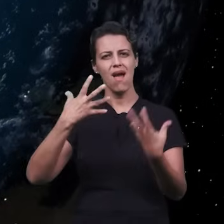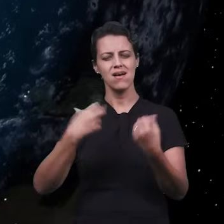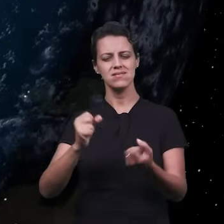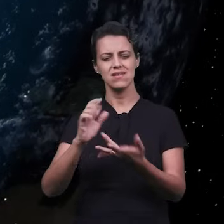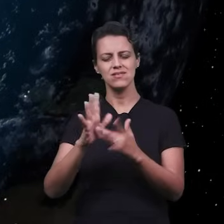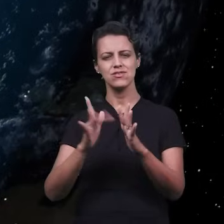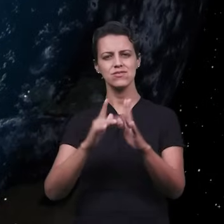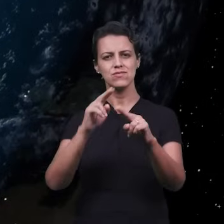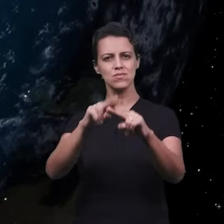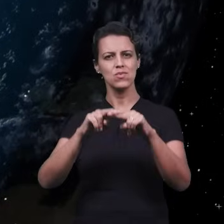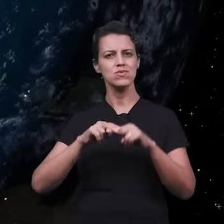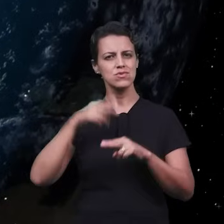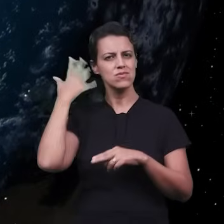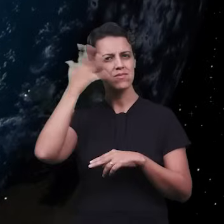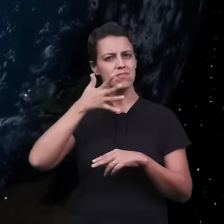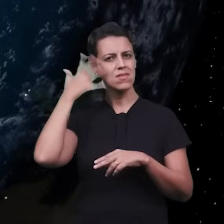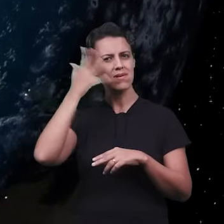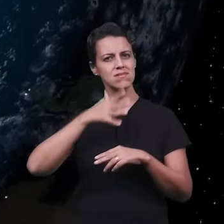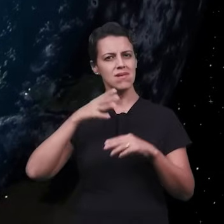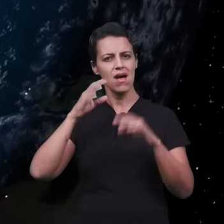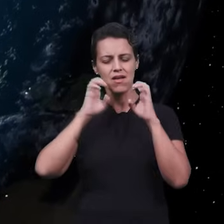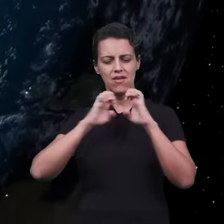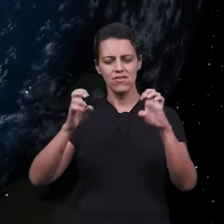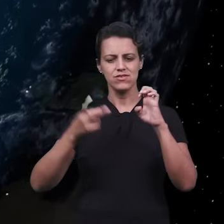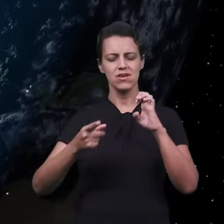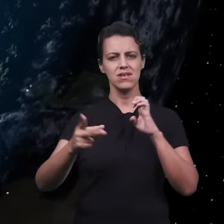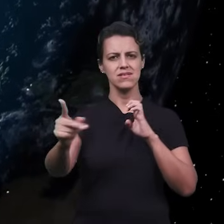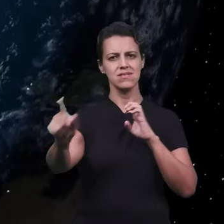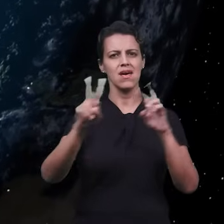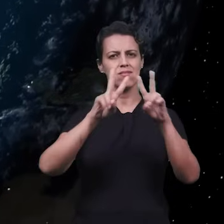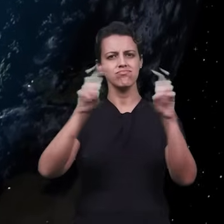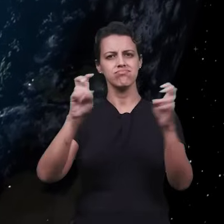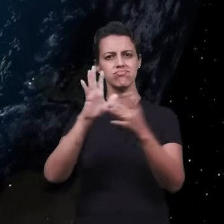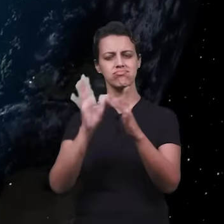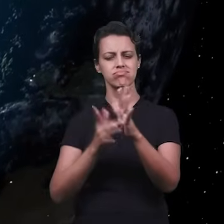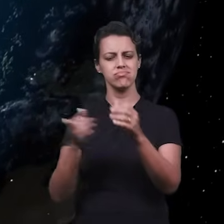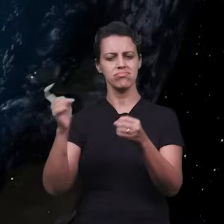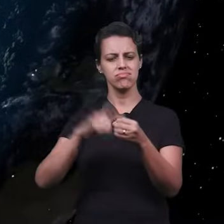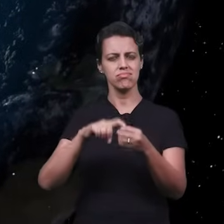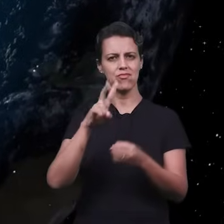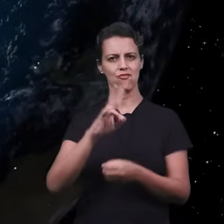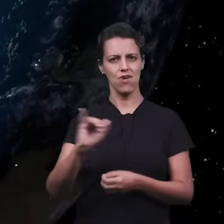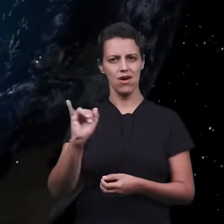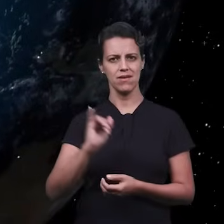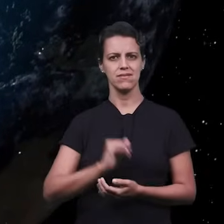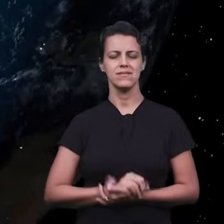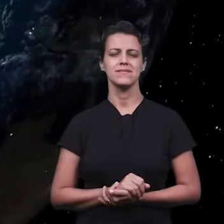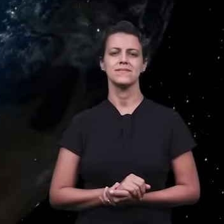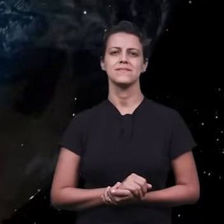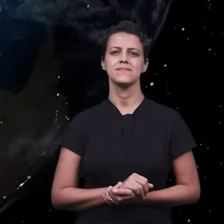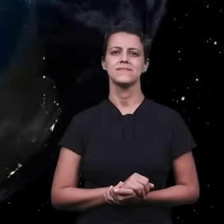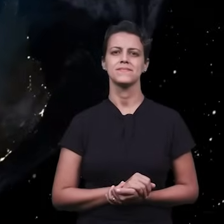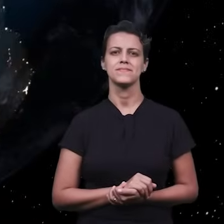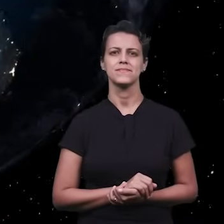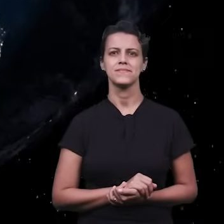alcançadas pelo Evangelho Eterno e pela mensagem da breve volta do Senhor Jesus.